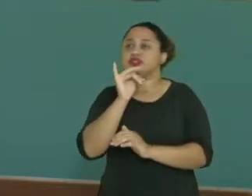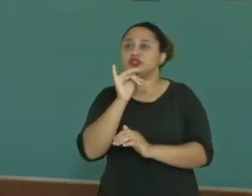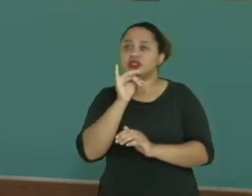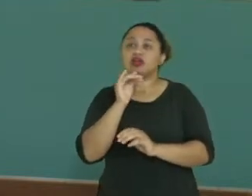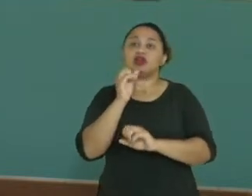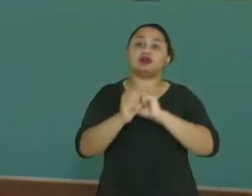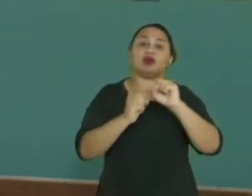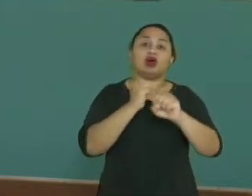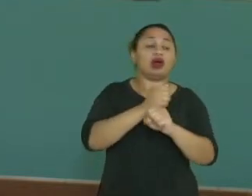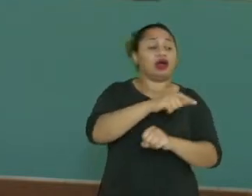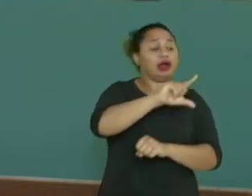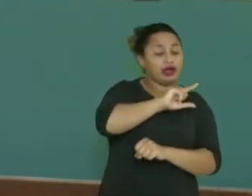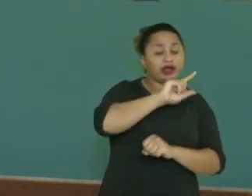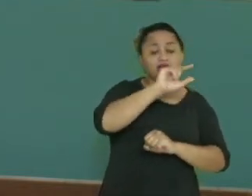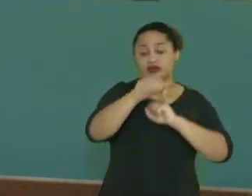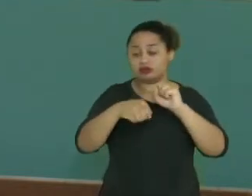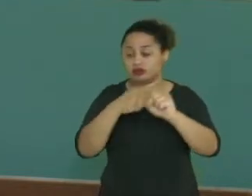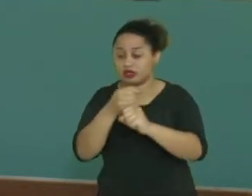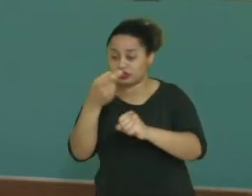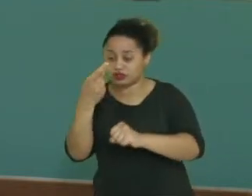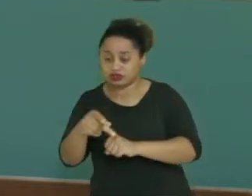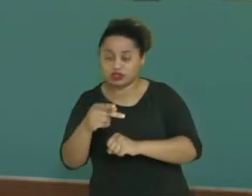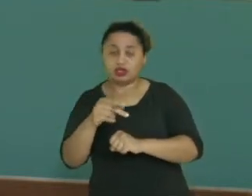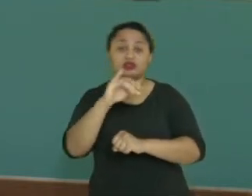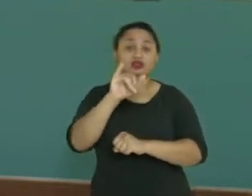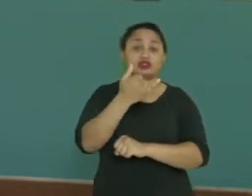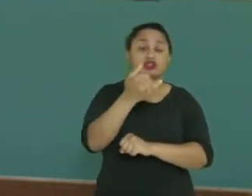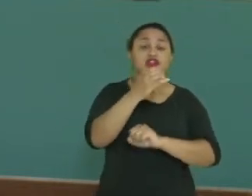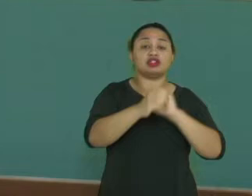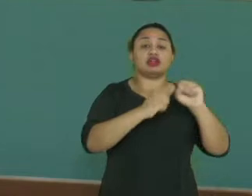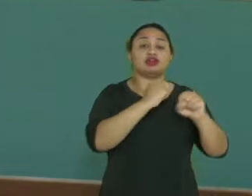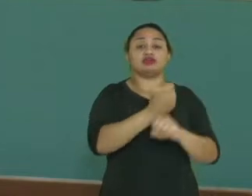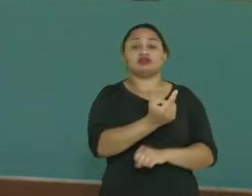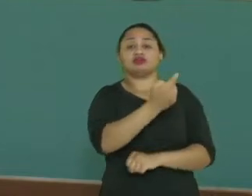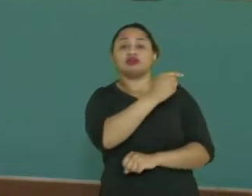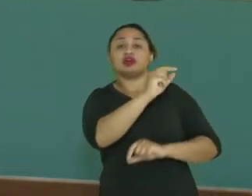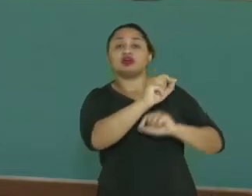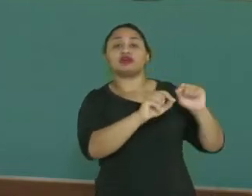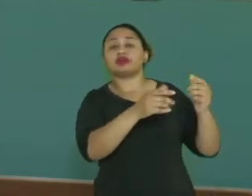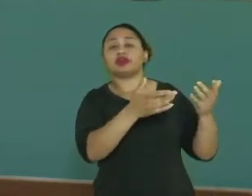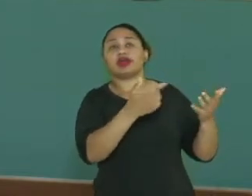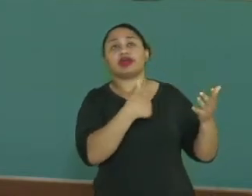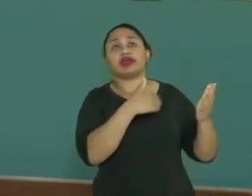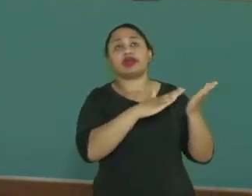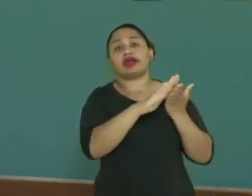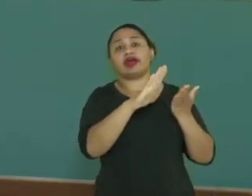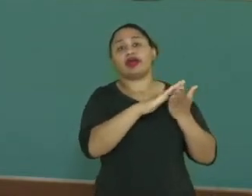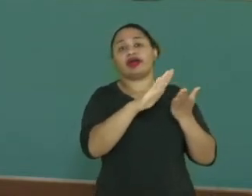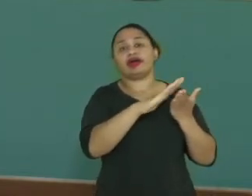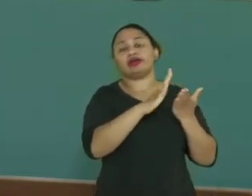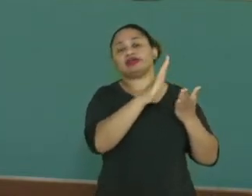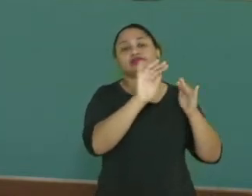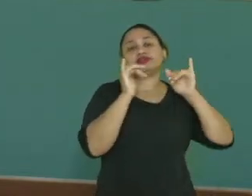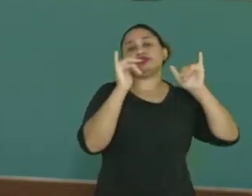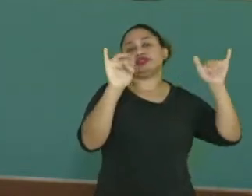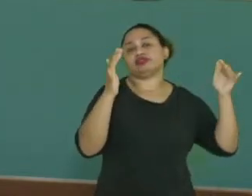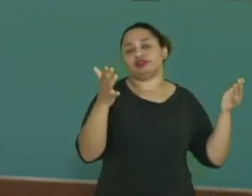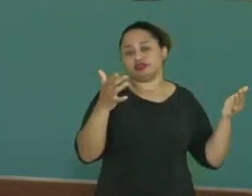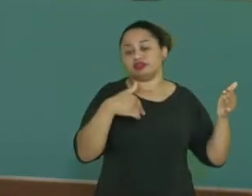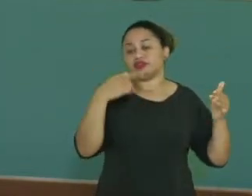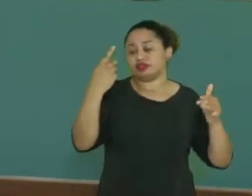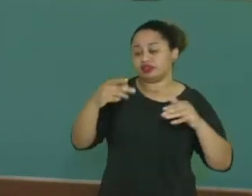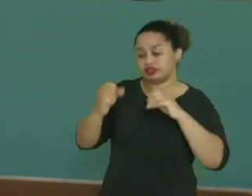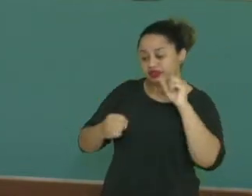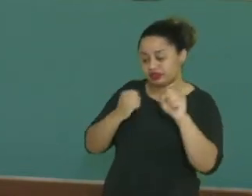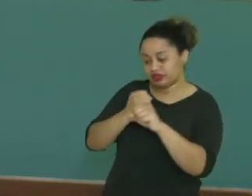ano anterior, né? Você vai lá comparar, em janeiro do ano passado, né, foi, sei lá, gasto tanto lá de energia. Nesse